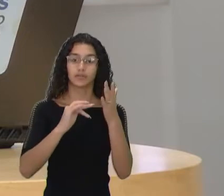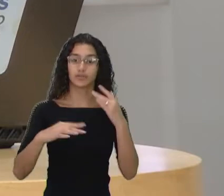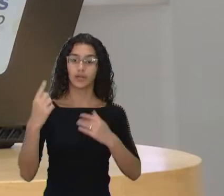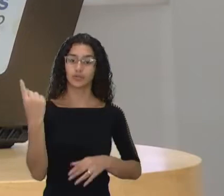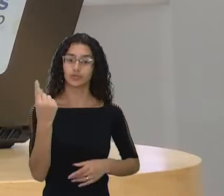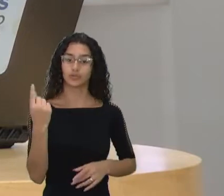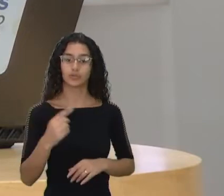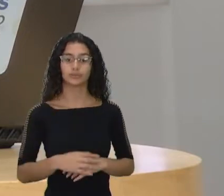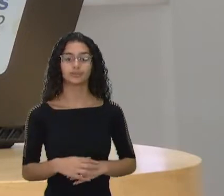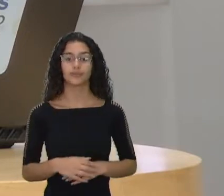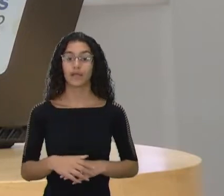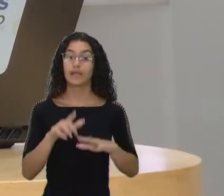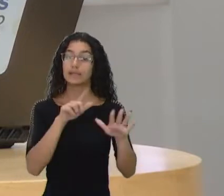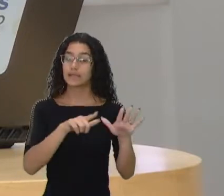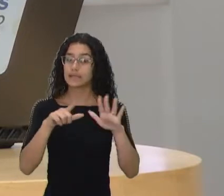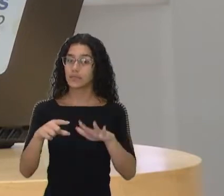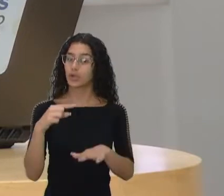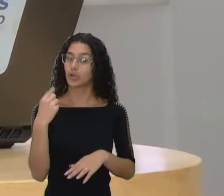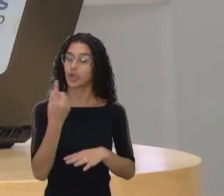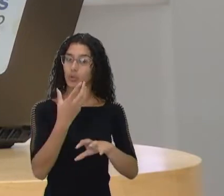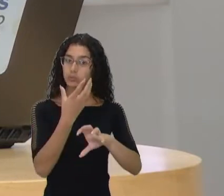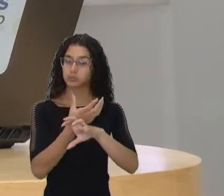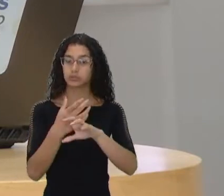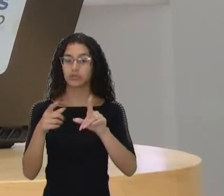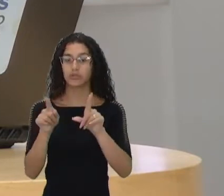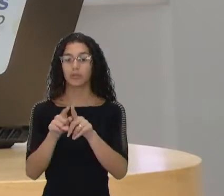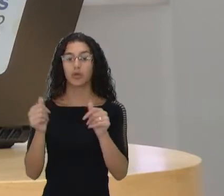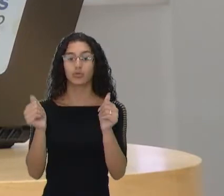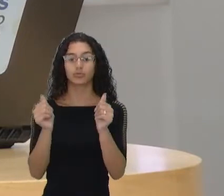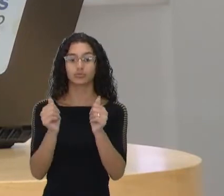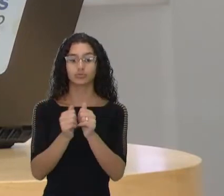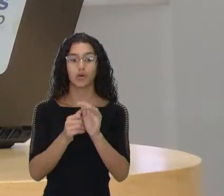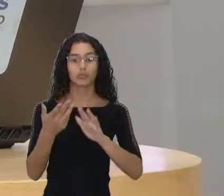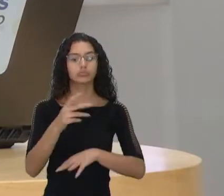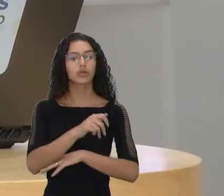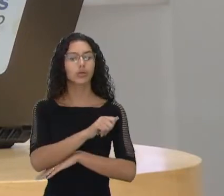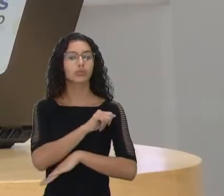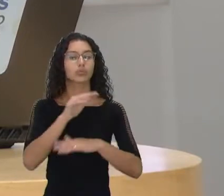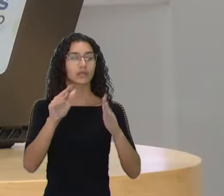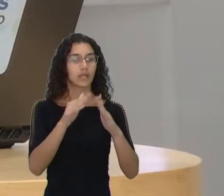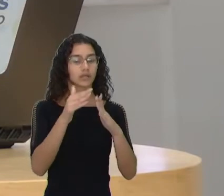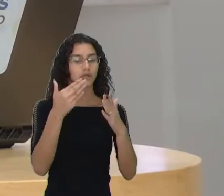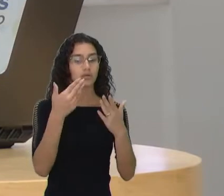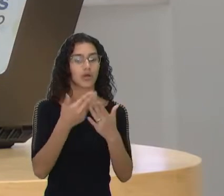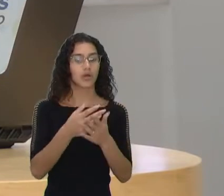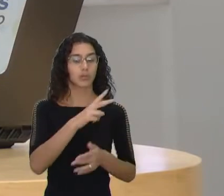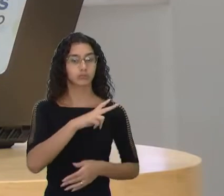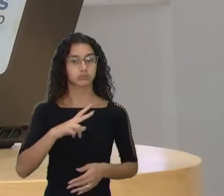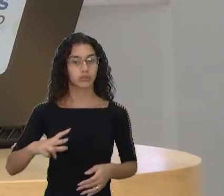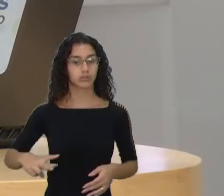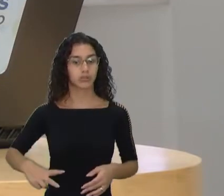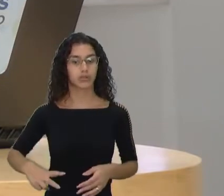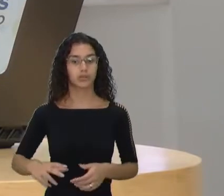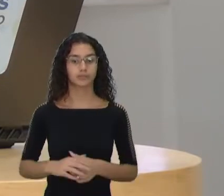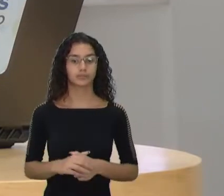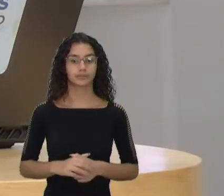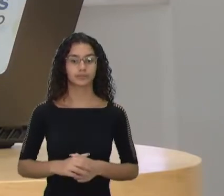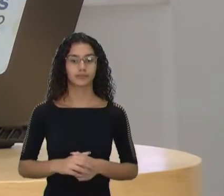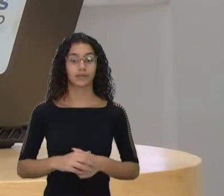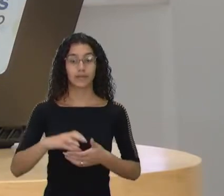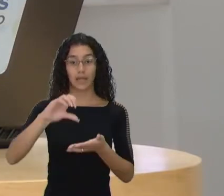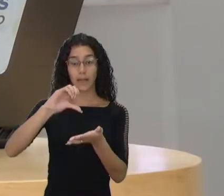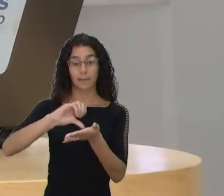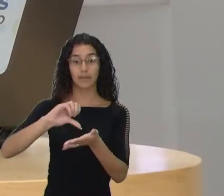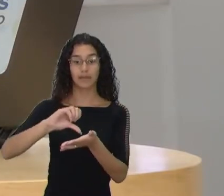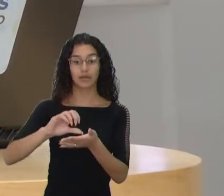1. Nessa semana o nosso componente também vai estar recebendo alguns alunos das escolas públicas aí da capital,